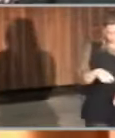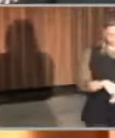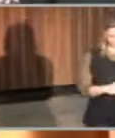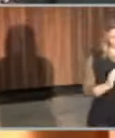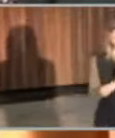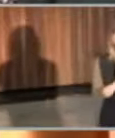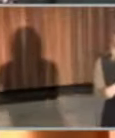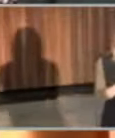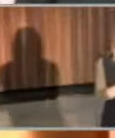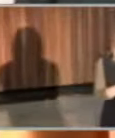de Deus que nós já vimos